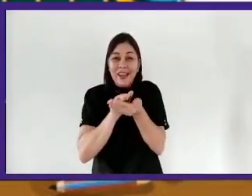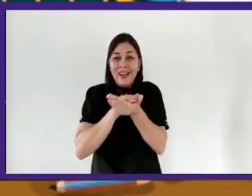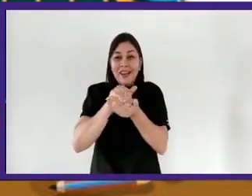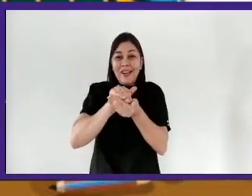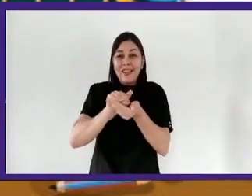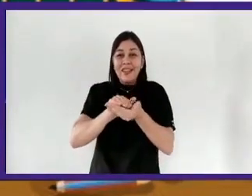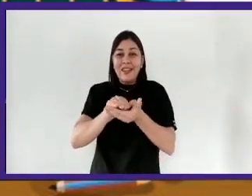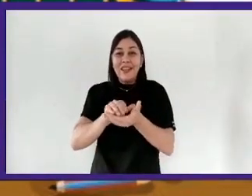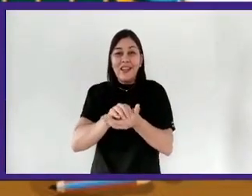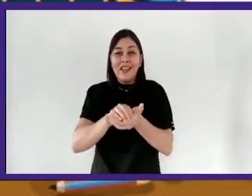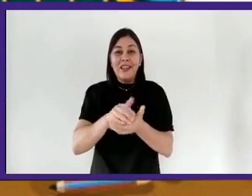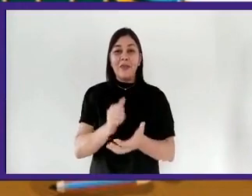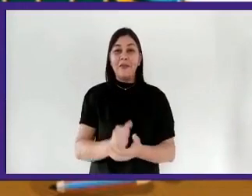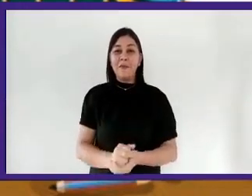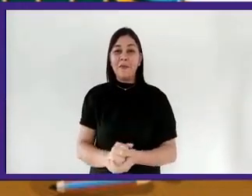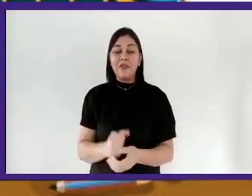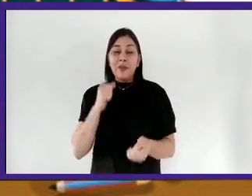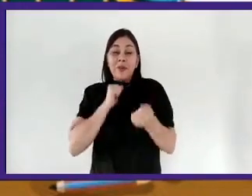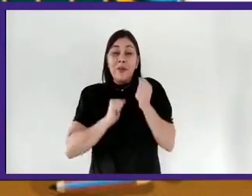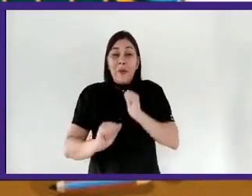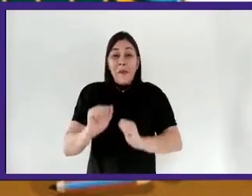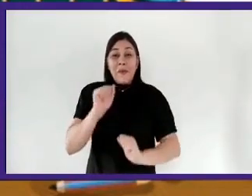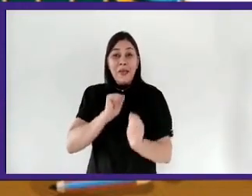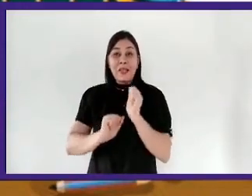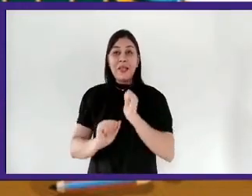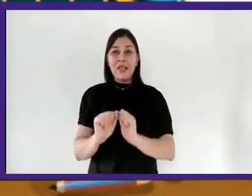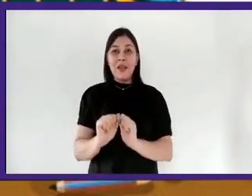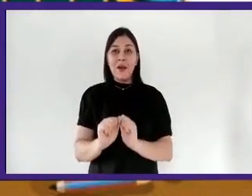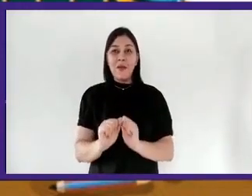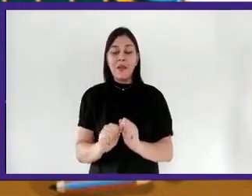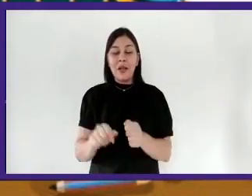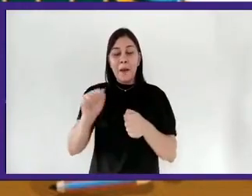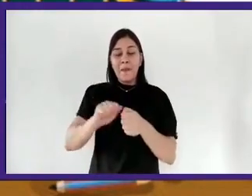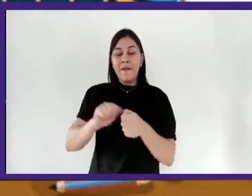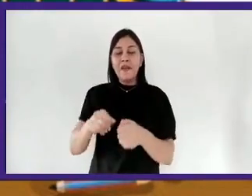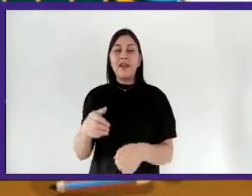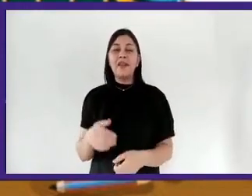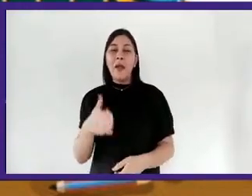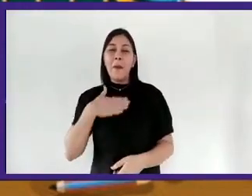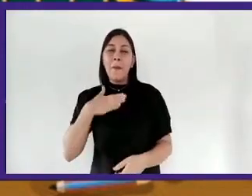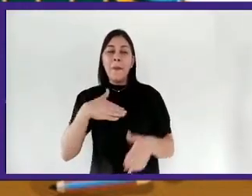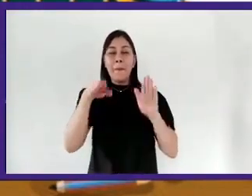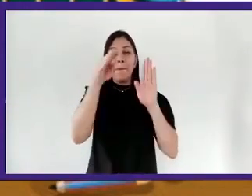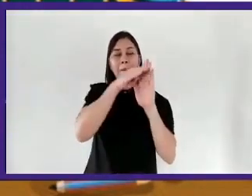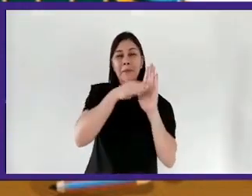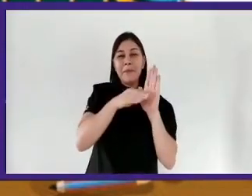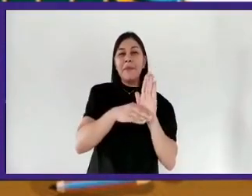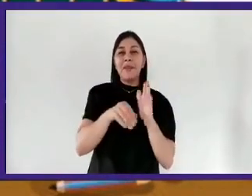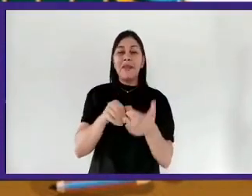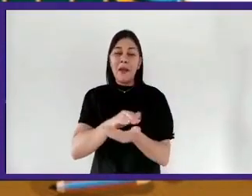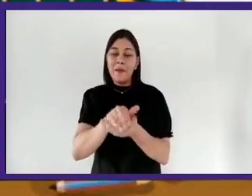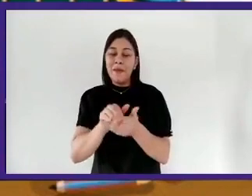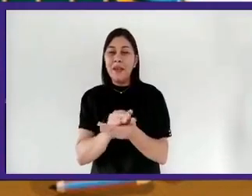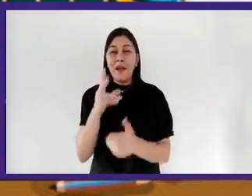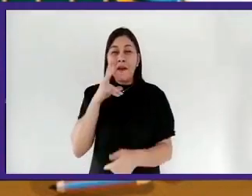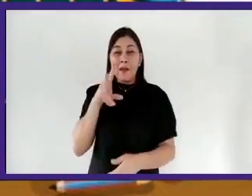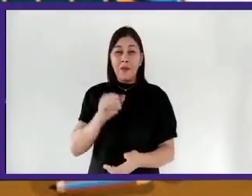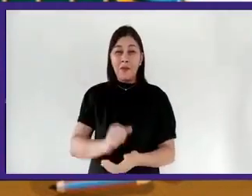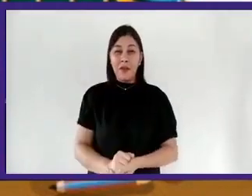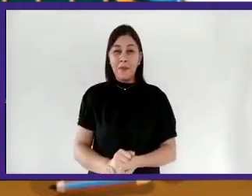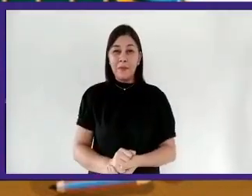Brigadeiro! Estou ansiosa para fazer a receita do meu brigadeiro. Vamos lá, vê se na